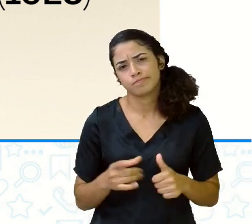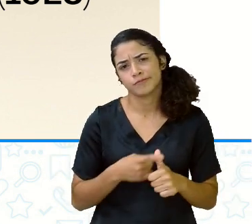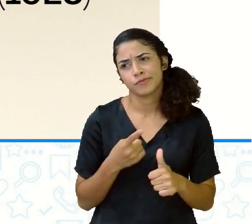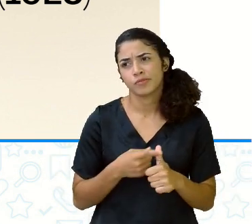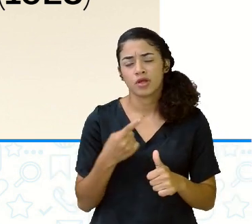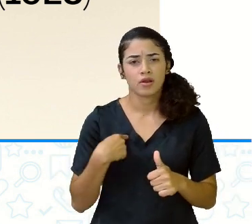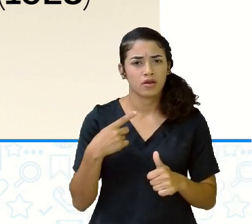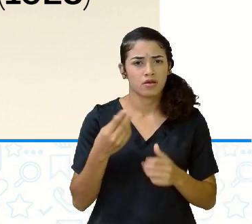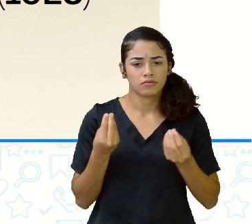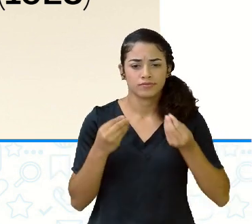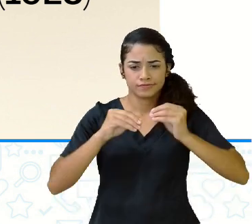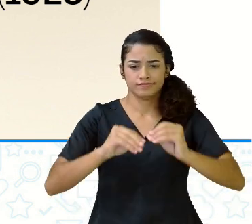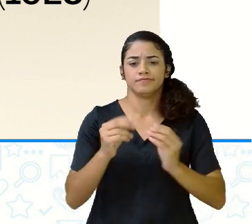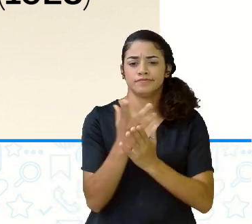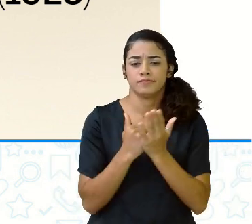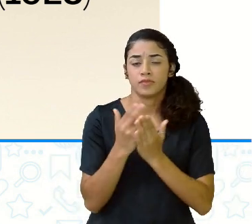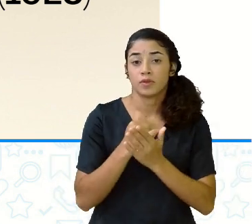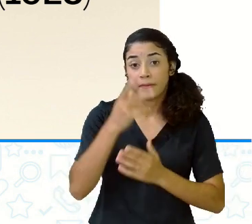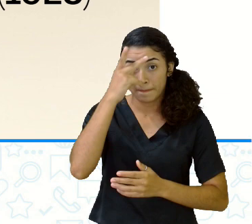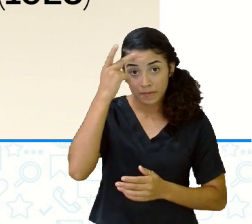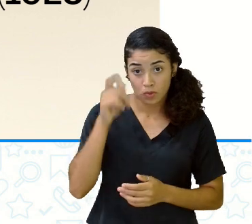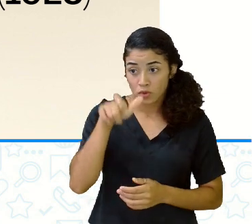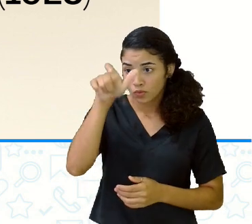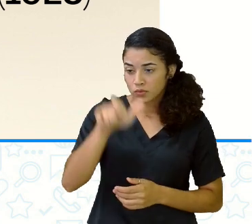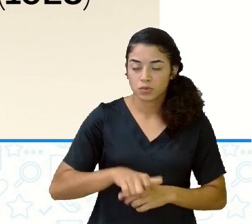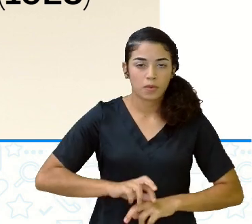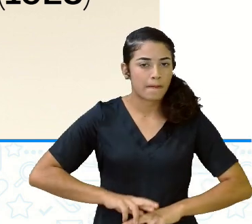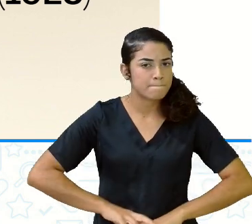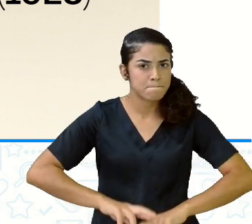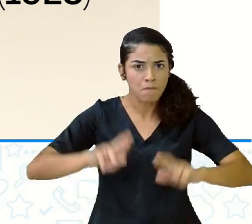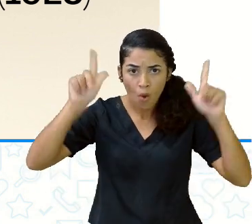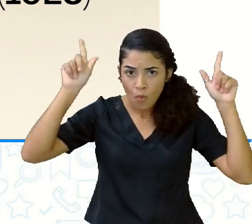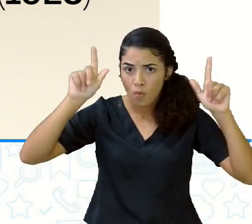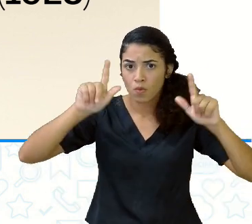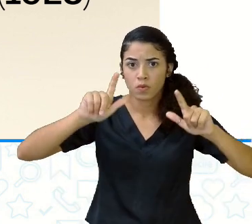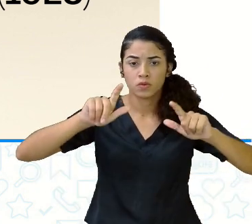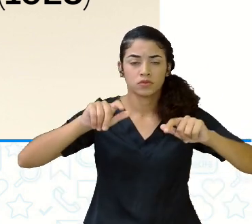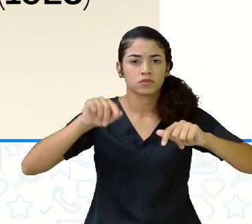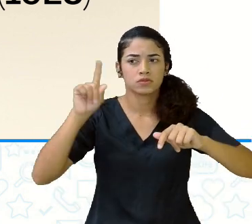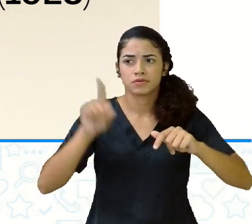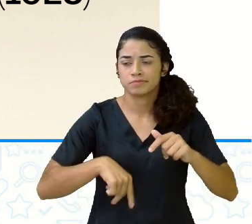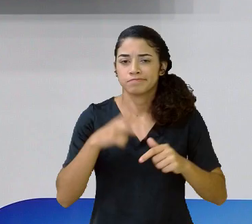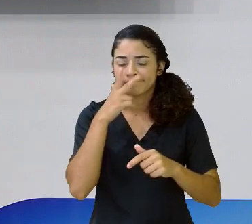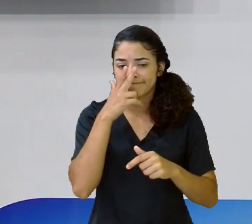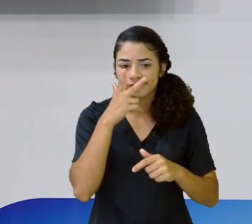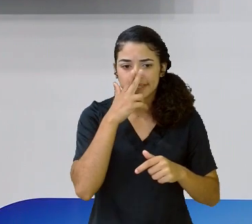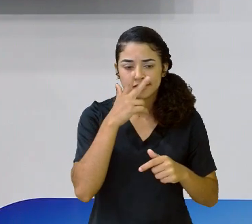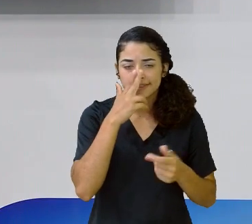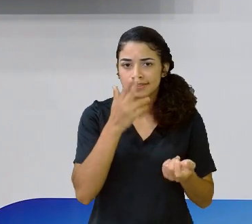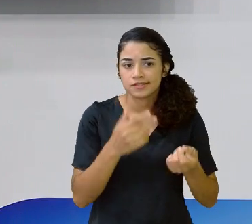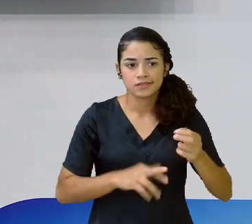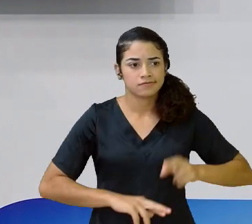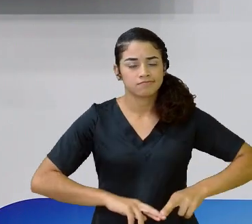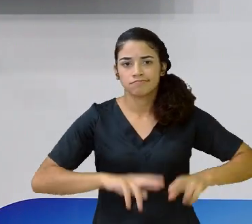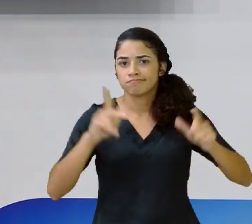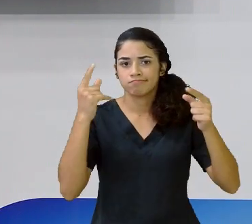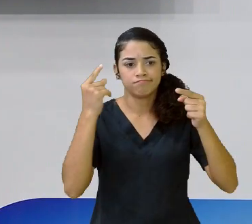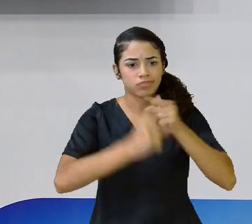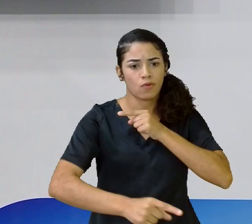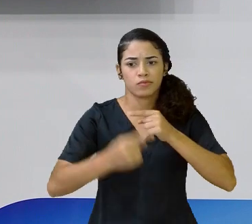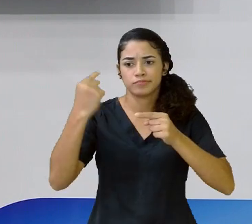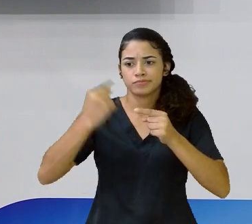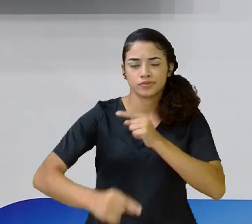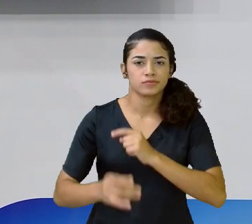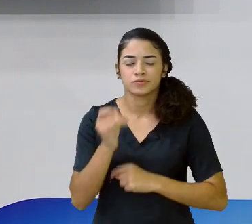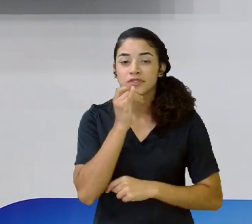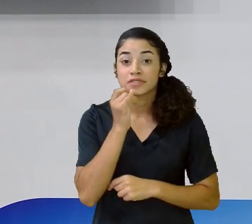colocou uma pessoa, uma perspectiva completamente diferente. Ela fez uma quebra de paradigma aí, que as pessoas antigamente eram pintadas,